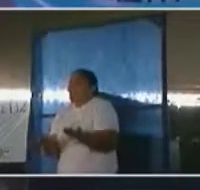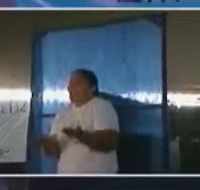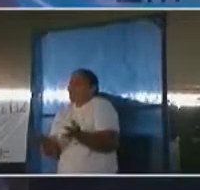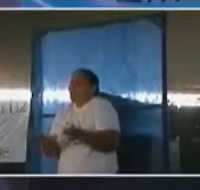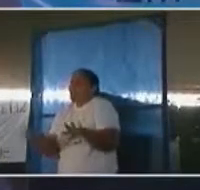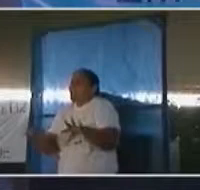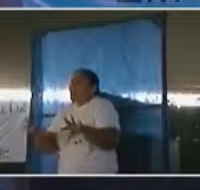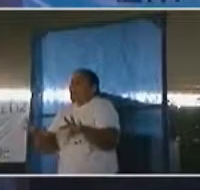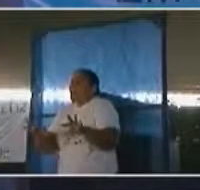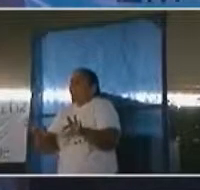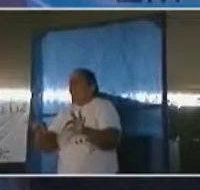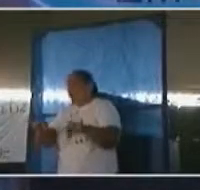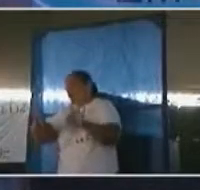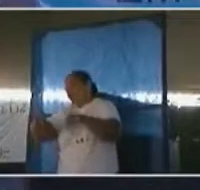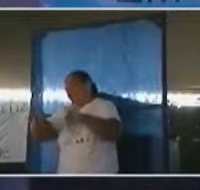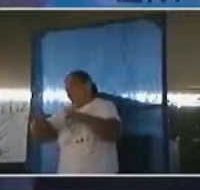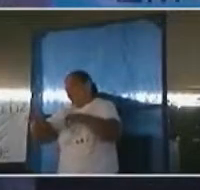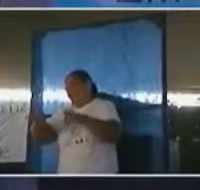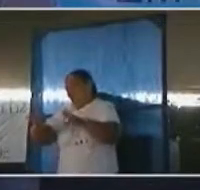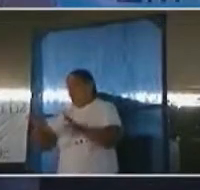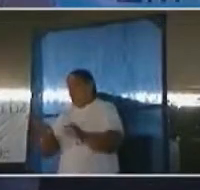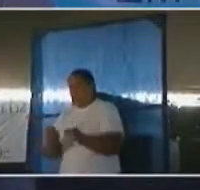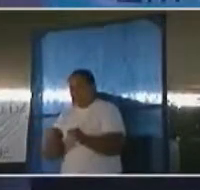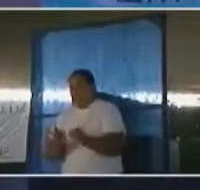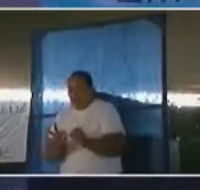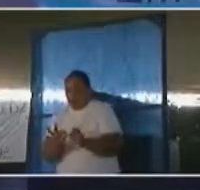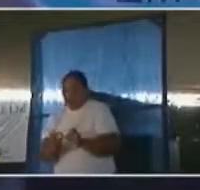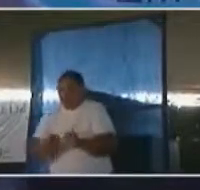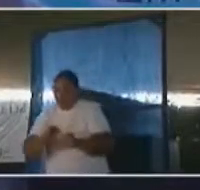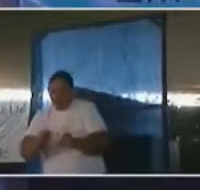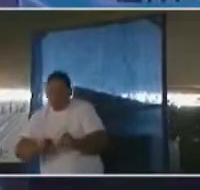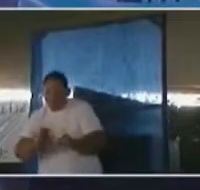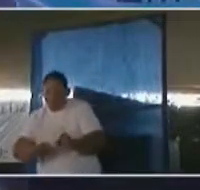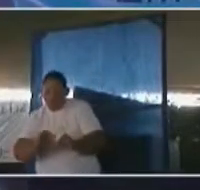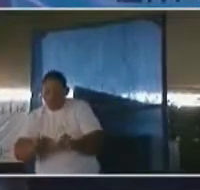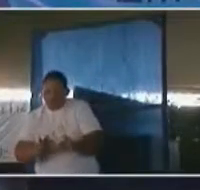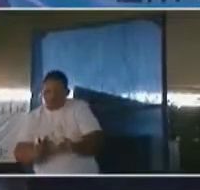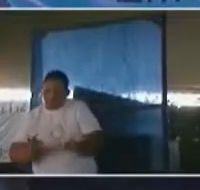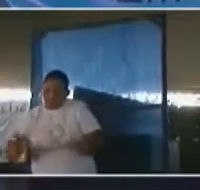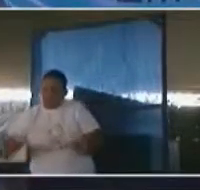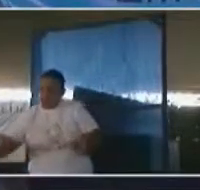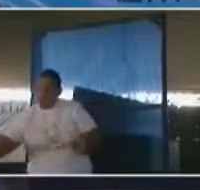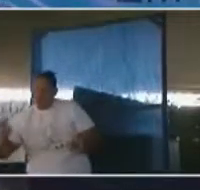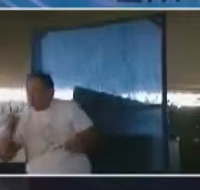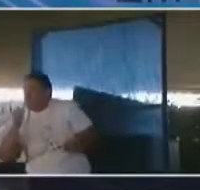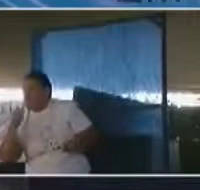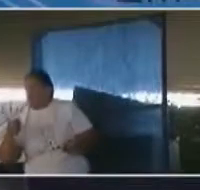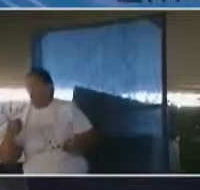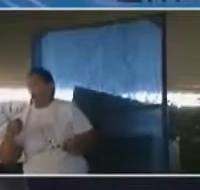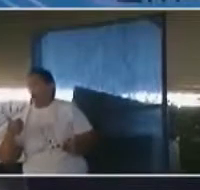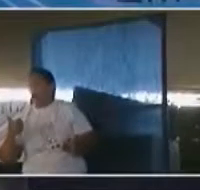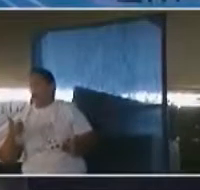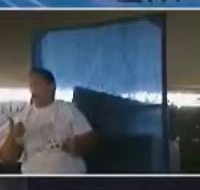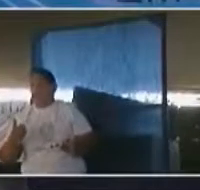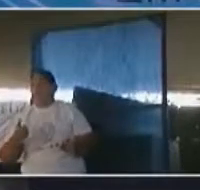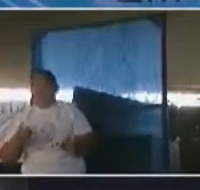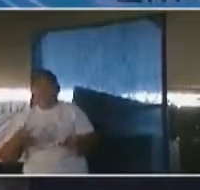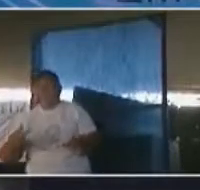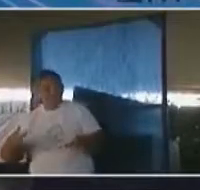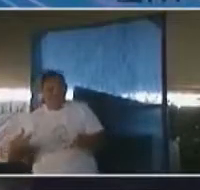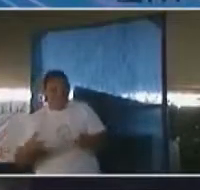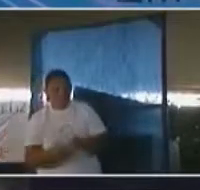de qualidade. Era um dos segredos. Senão ela arrebentava, partia e lá se ia a pandorga